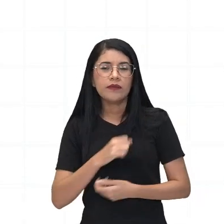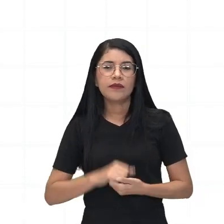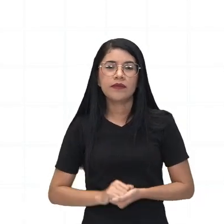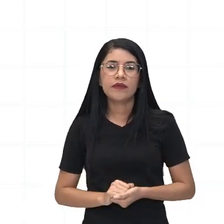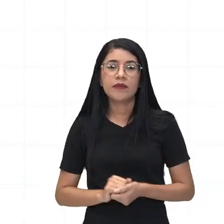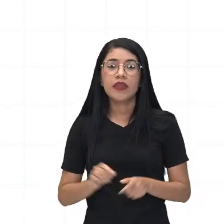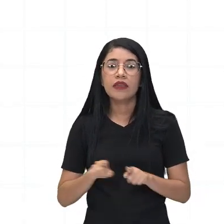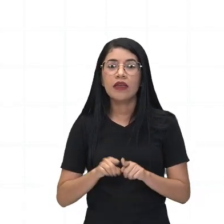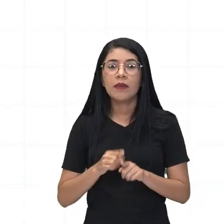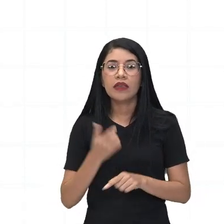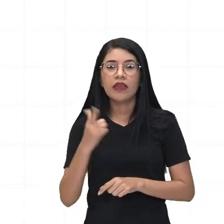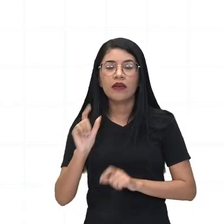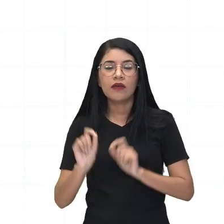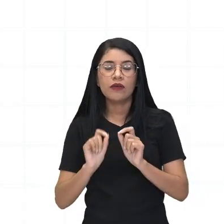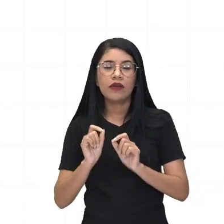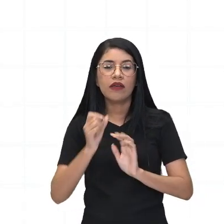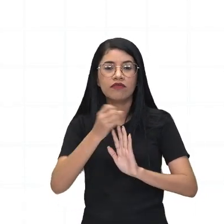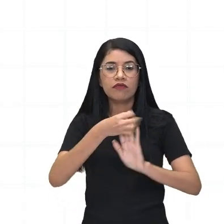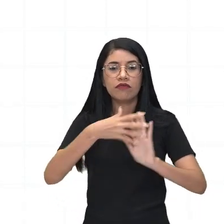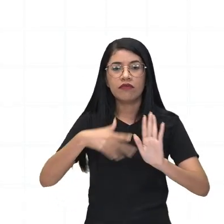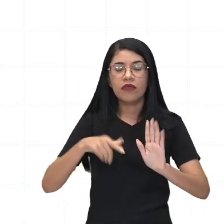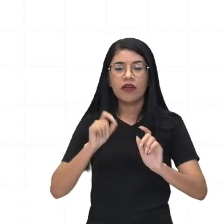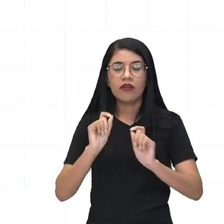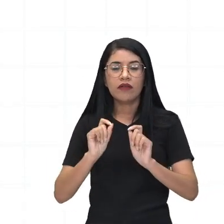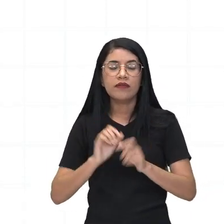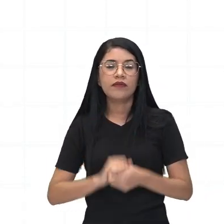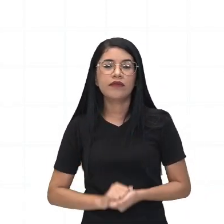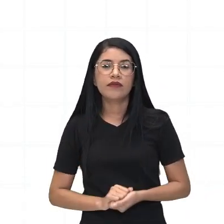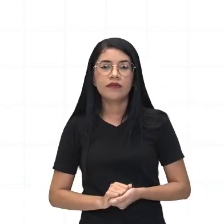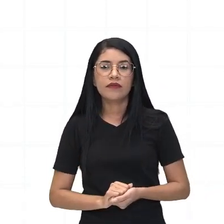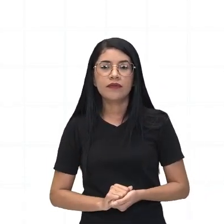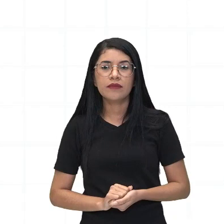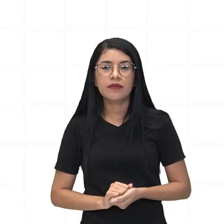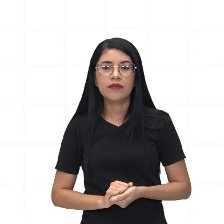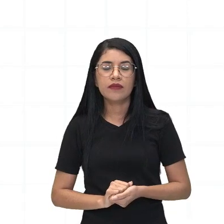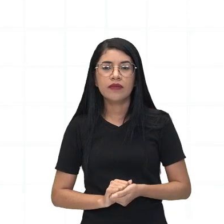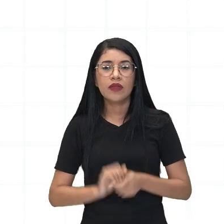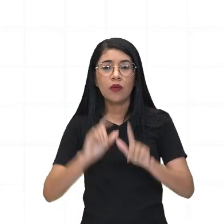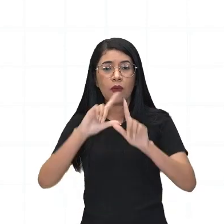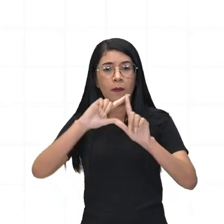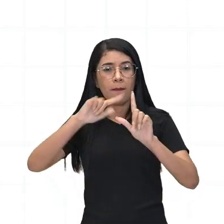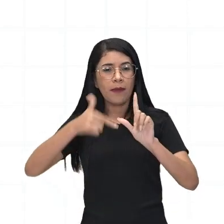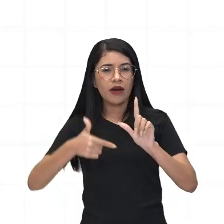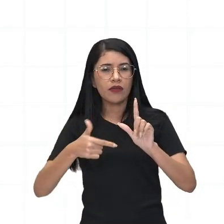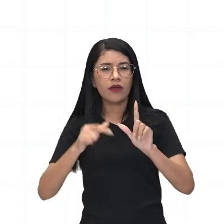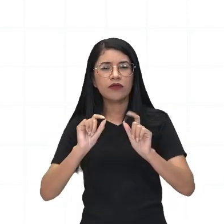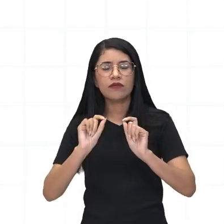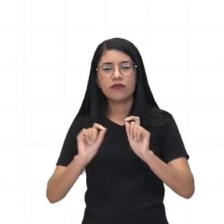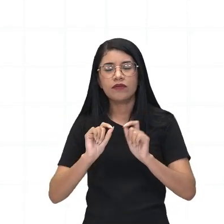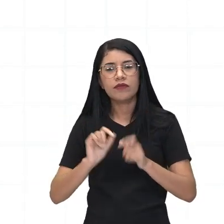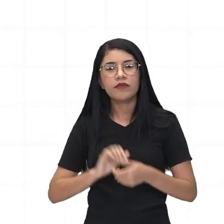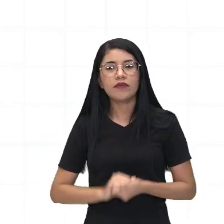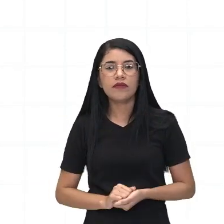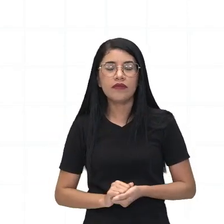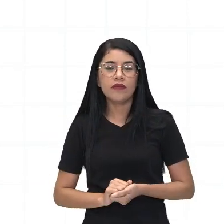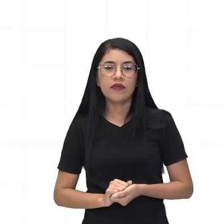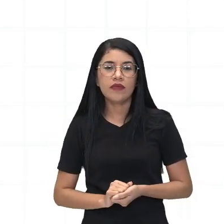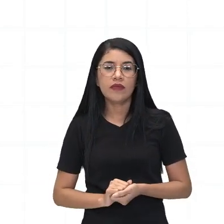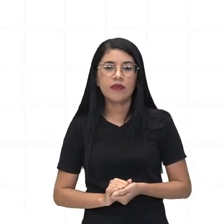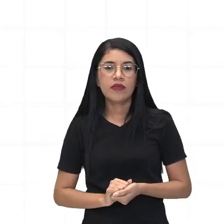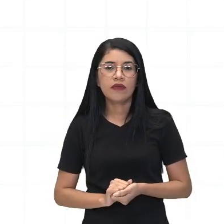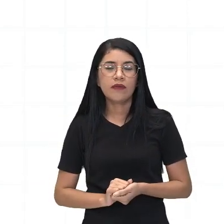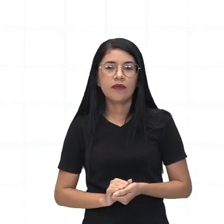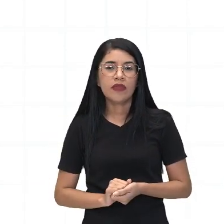ainda uma outra figura de linguagem, olhem só, o paradoxo. Isso mesmo, o paradoxo encerra, então,